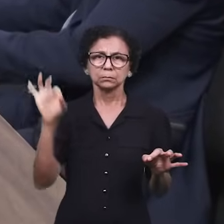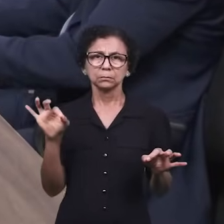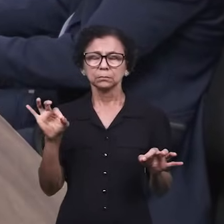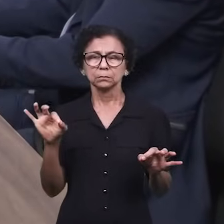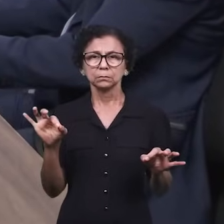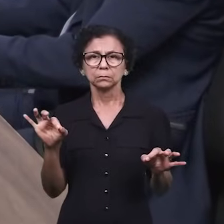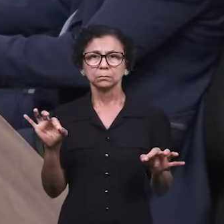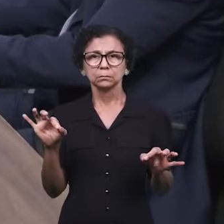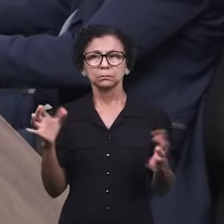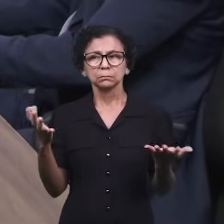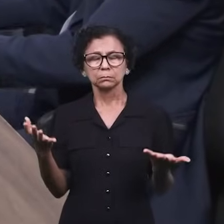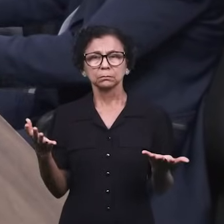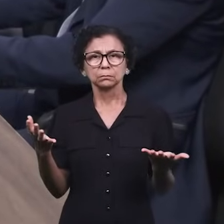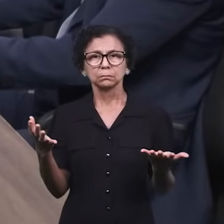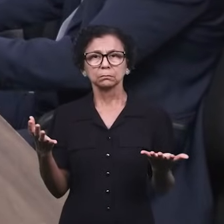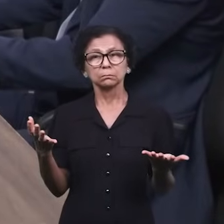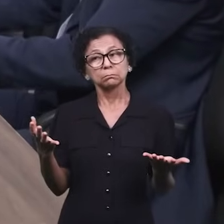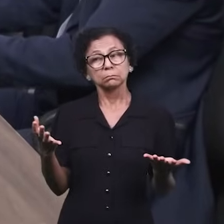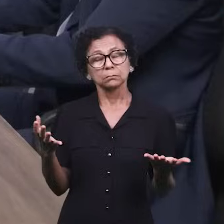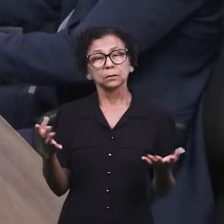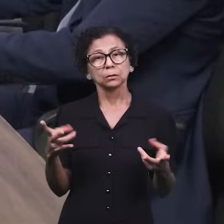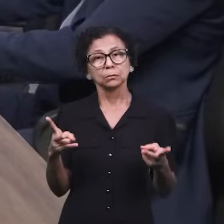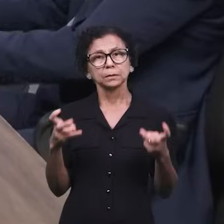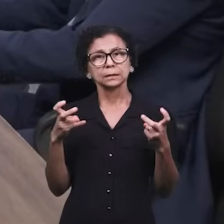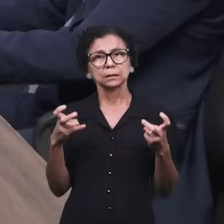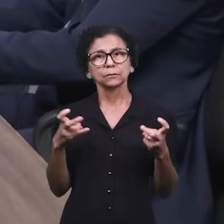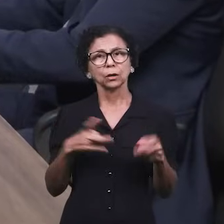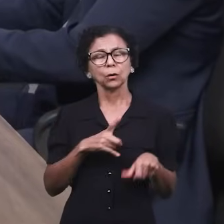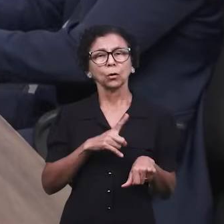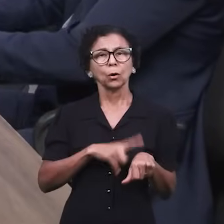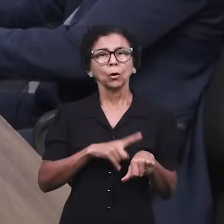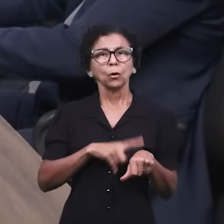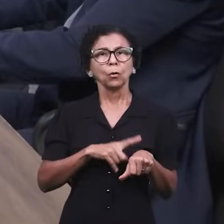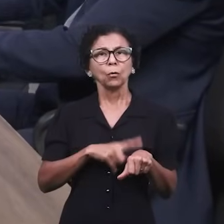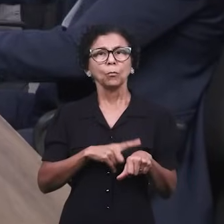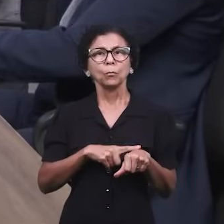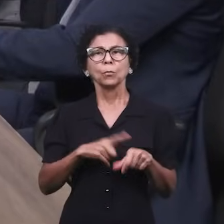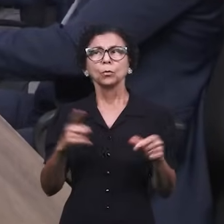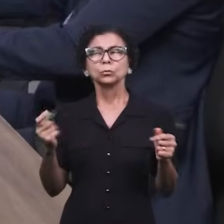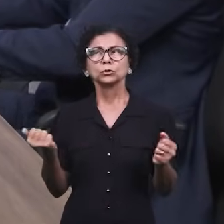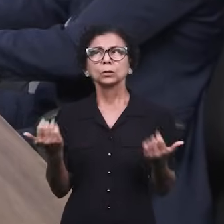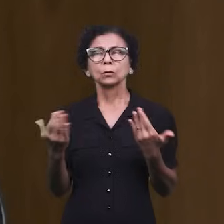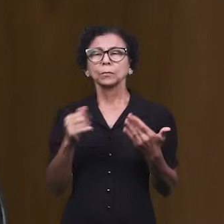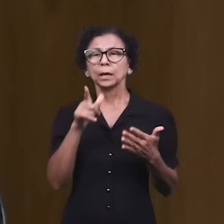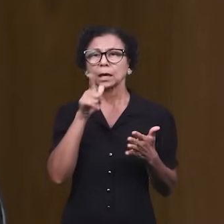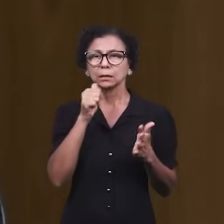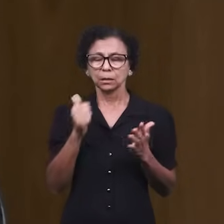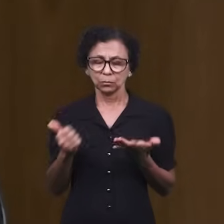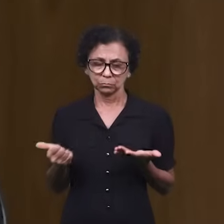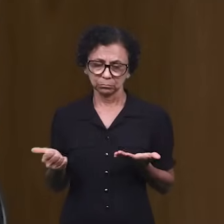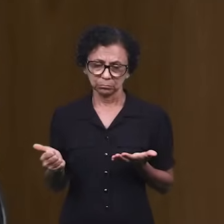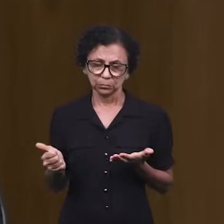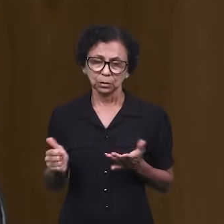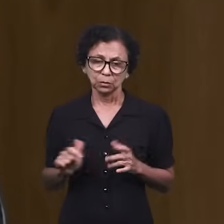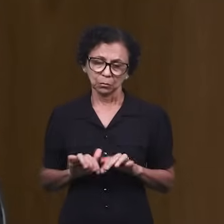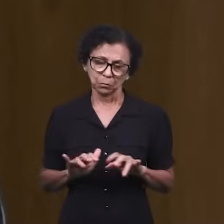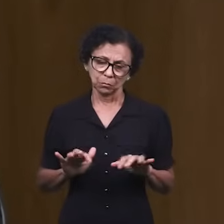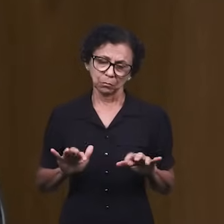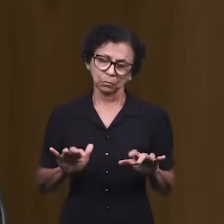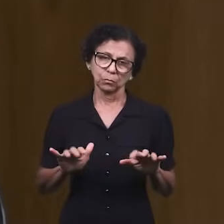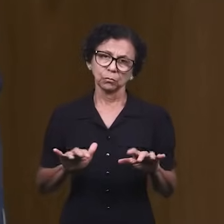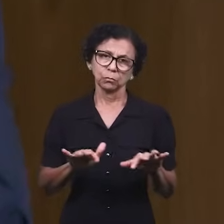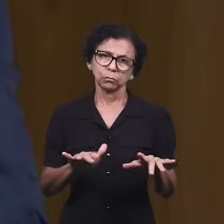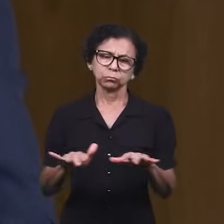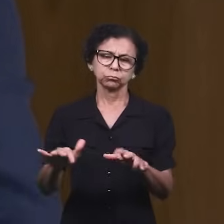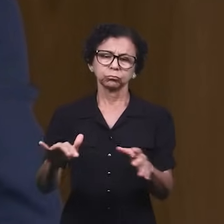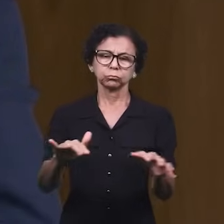era absoluto. Tem até um exemplo ali, você vê nos livros de física, que o tempo era como se fosse um rio. E tudo ali